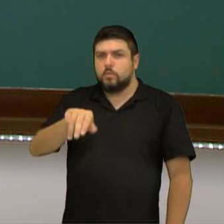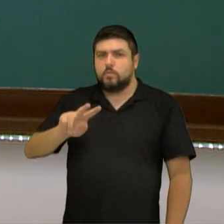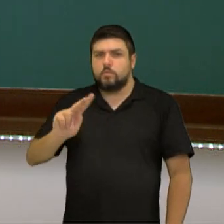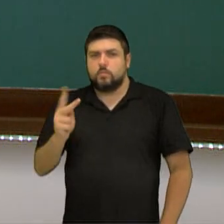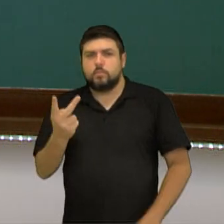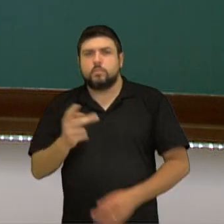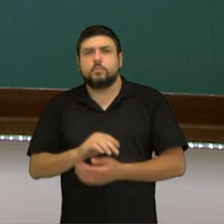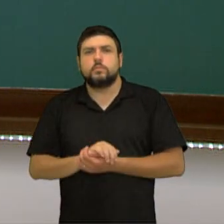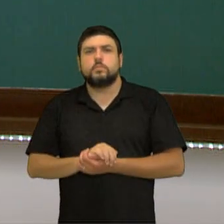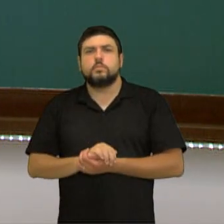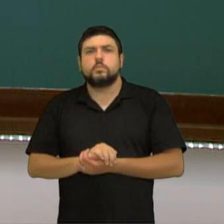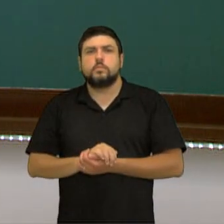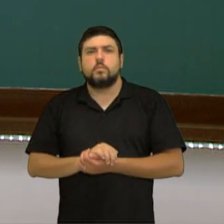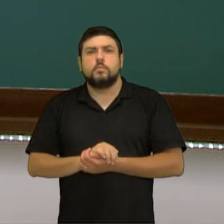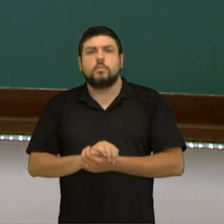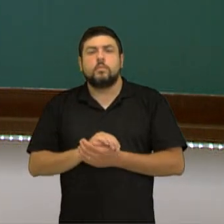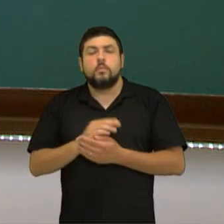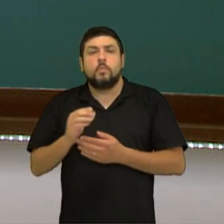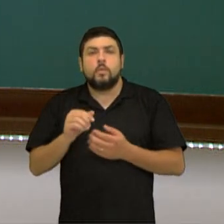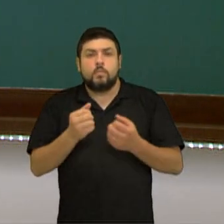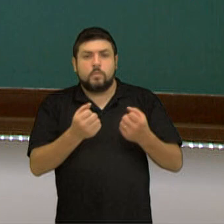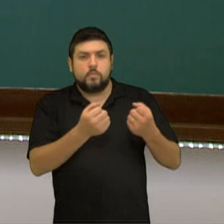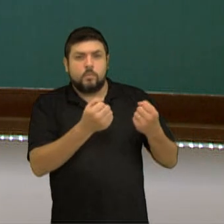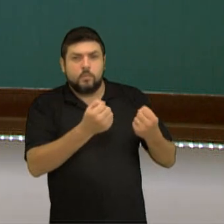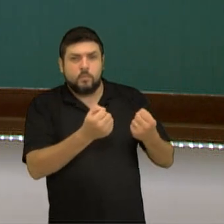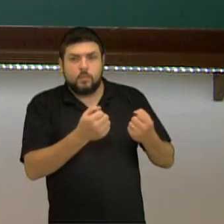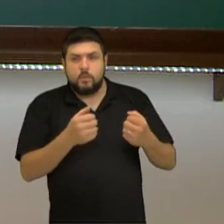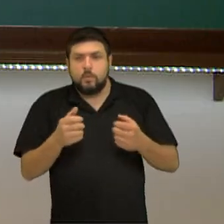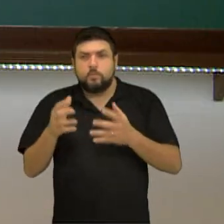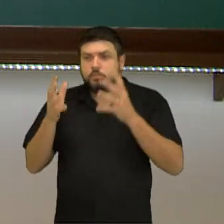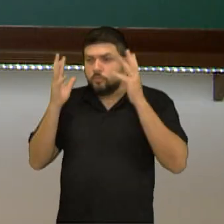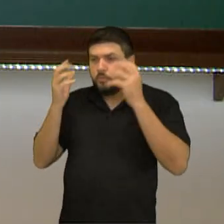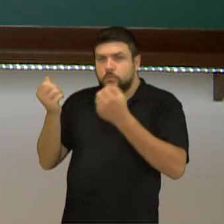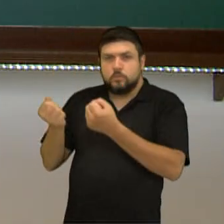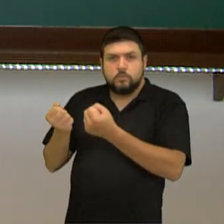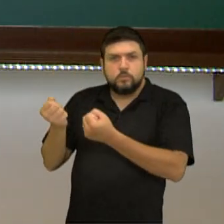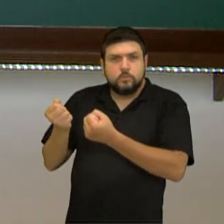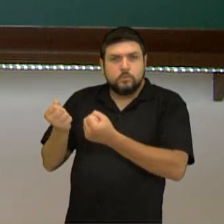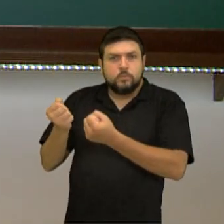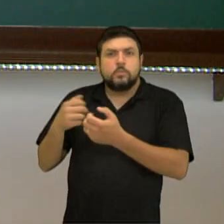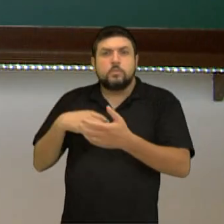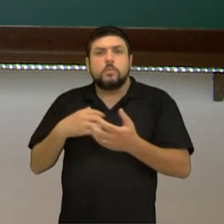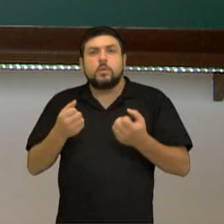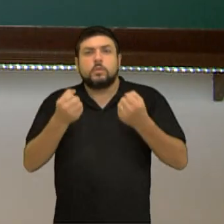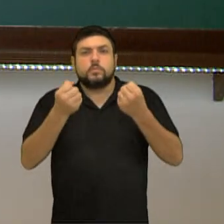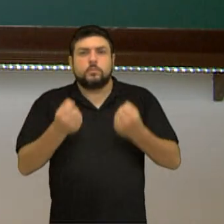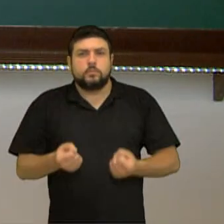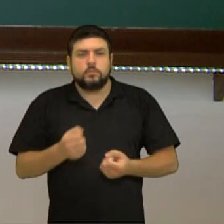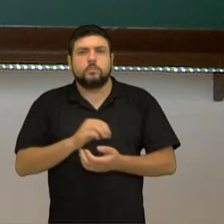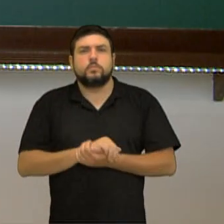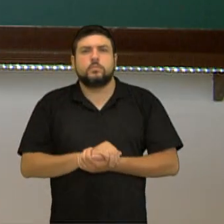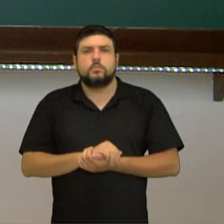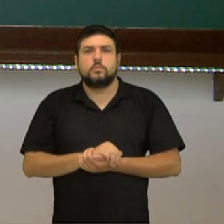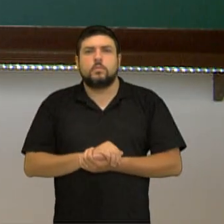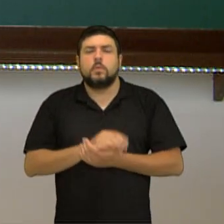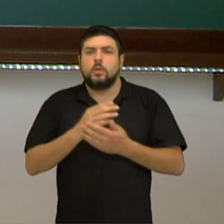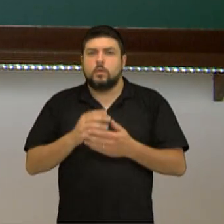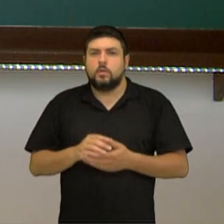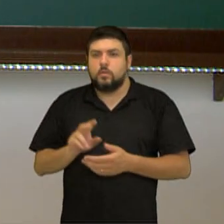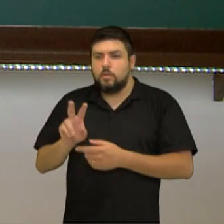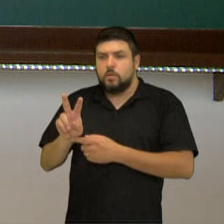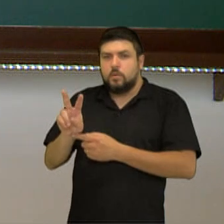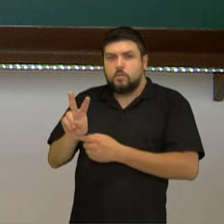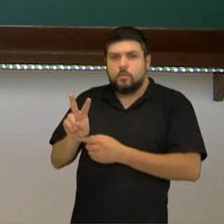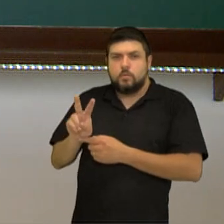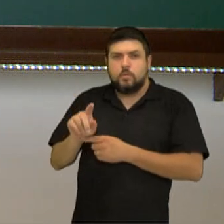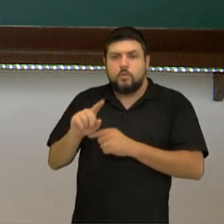que muda entre o carro e o veículo é a massa. E como a gente viu que a quantidade de movimento está relacionada com a massa, certo?